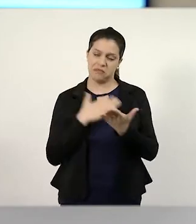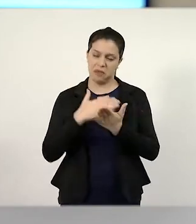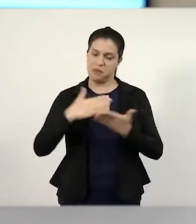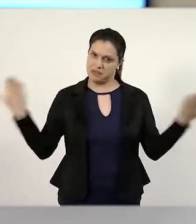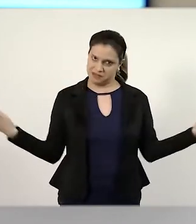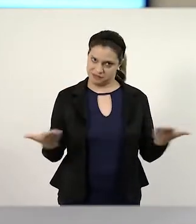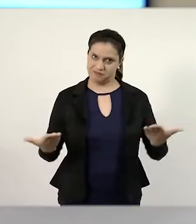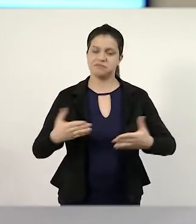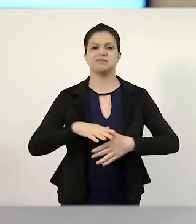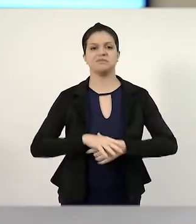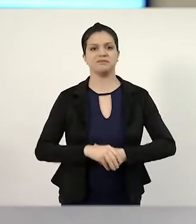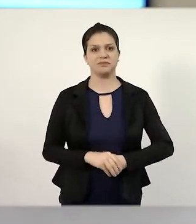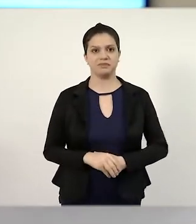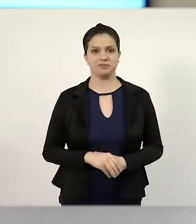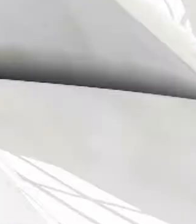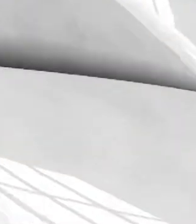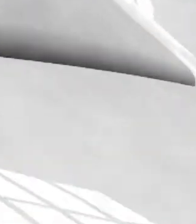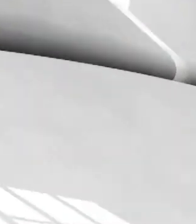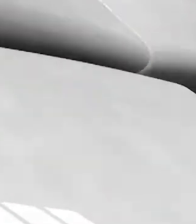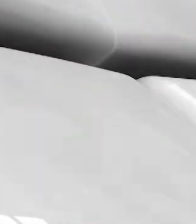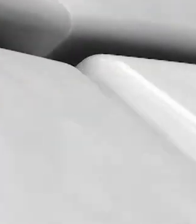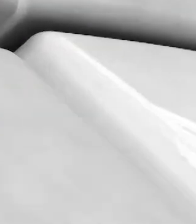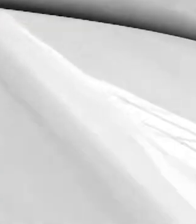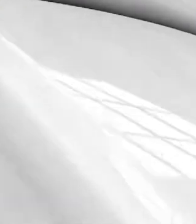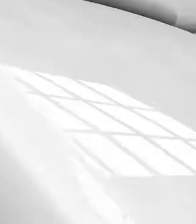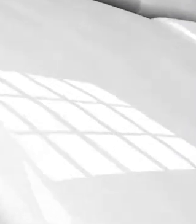da semana, começa agora.